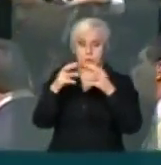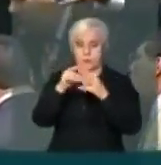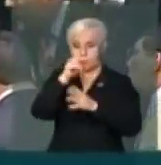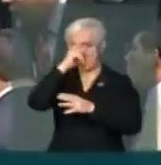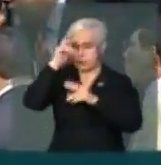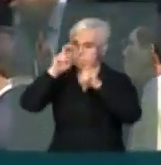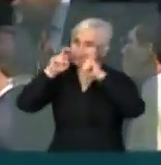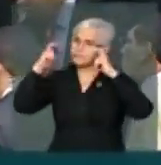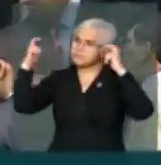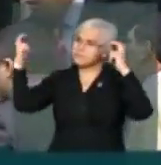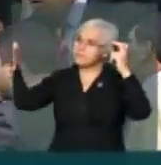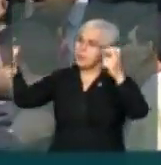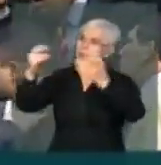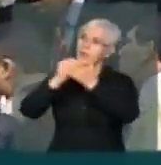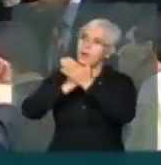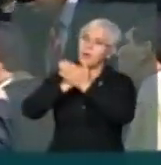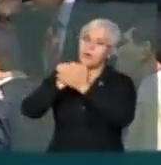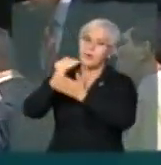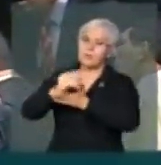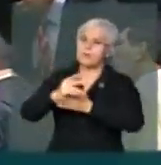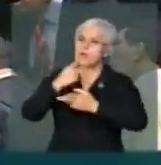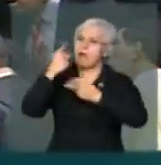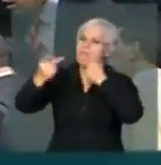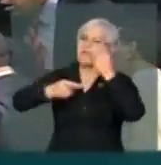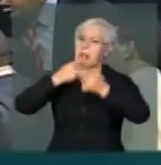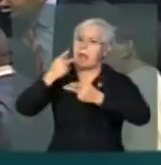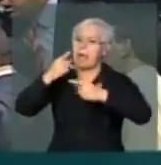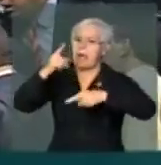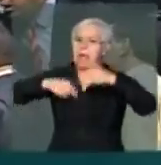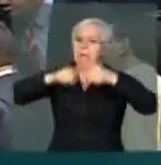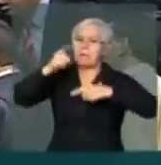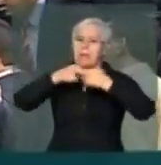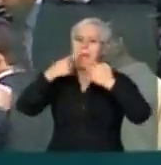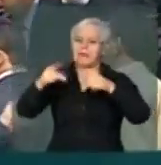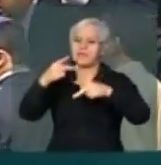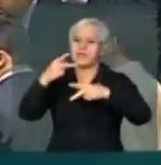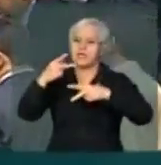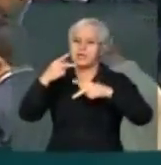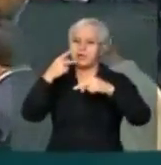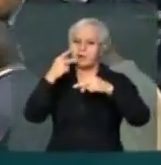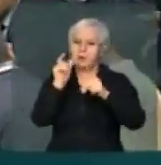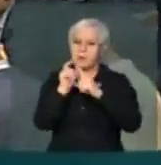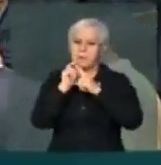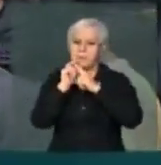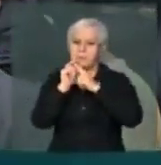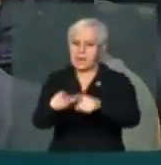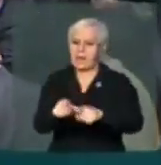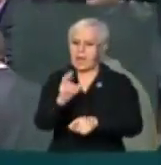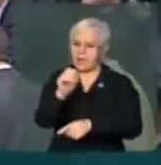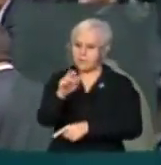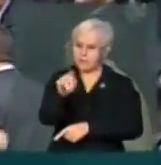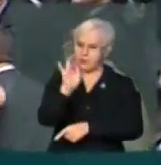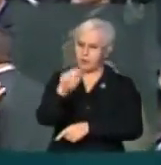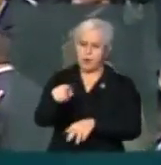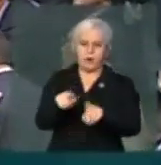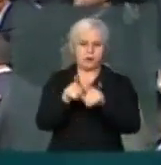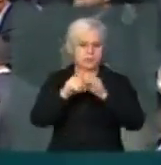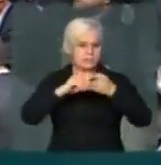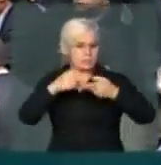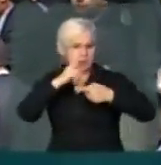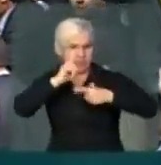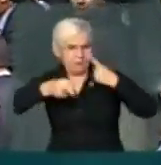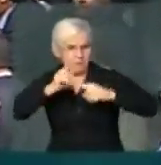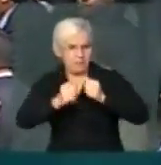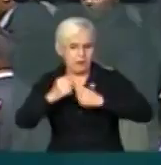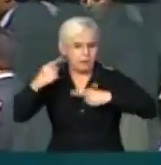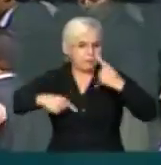manifestantes na galeria começaram a falar palavras de ordem, e contrariamente ao projeto de lei do Congresso Nacional 36 de 2014,